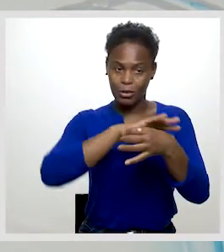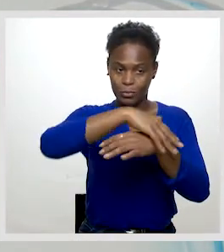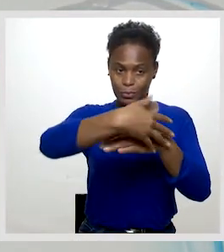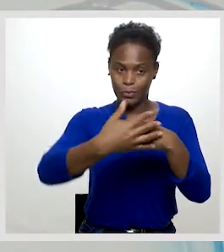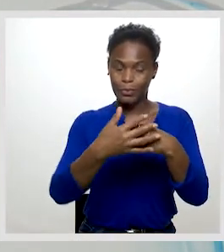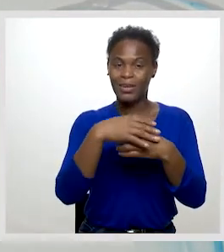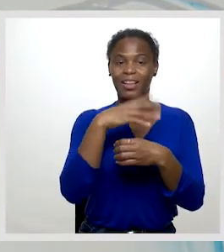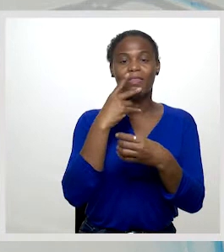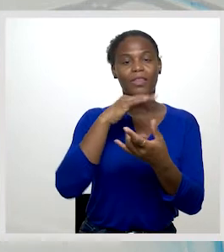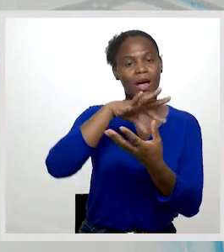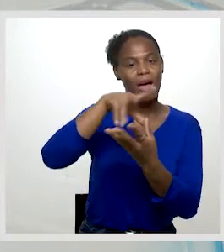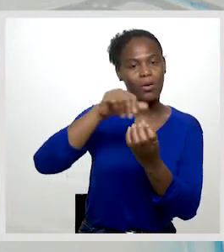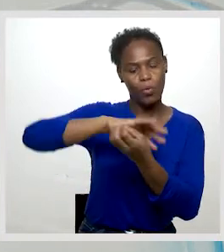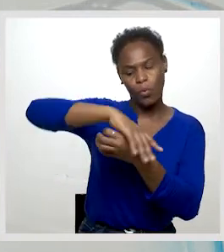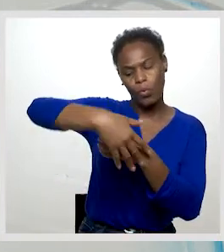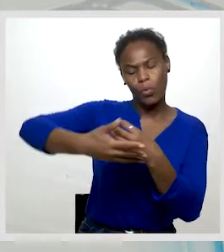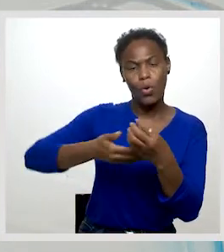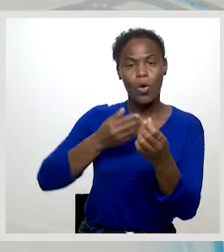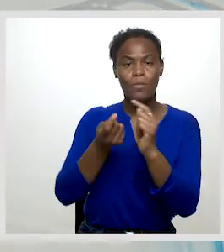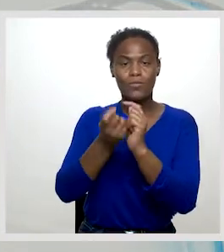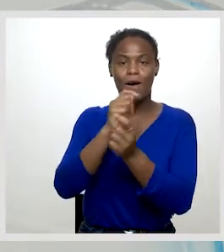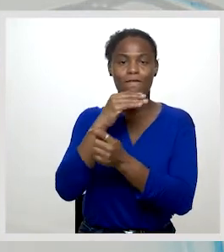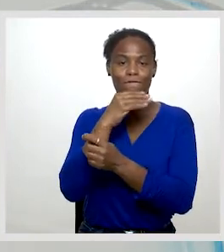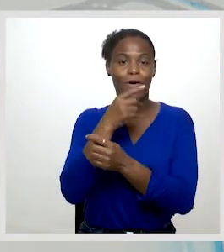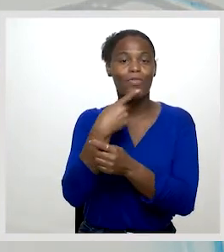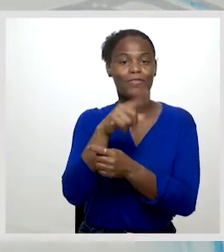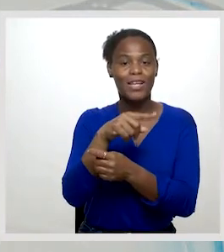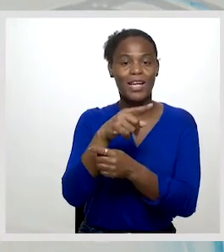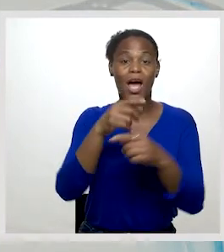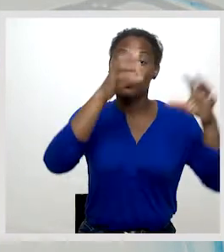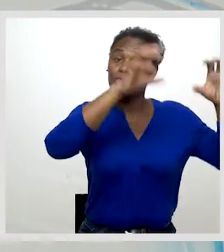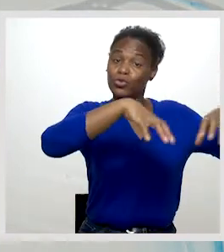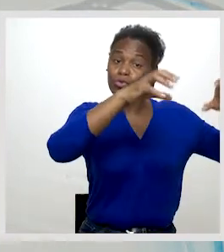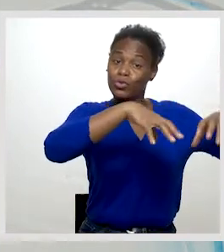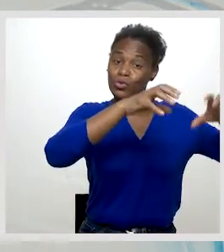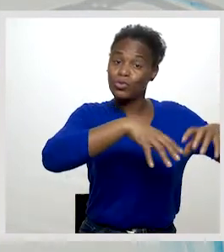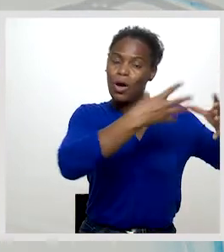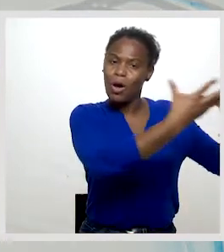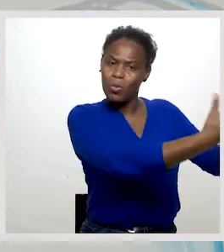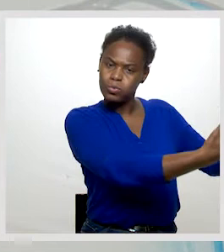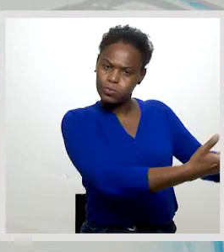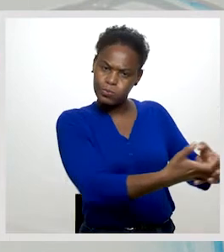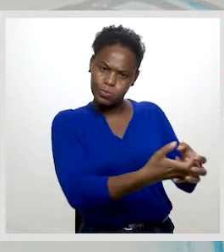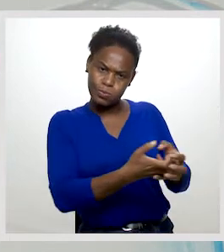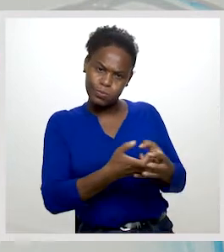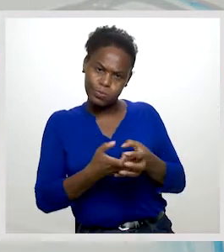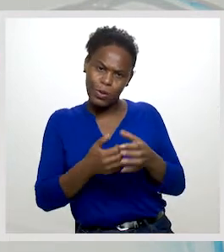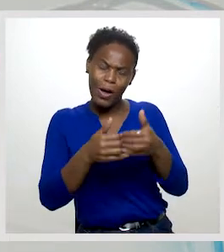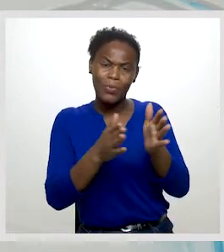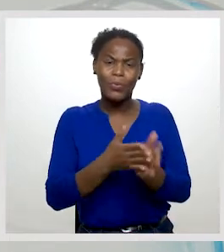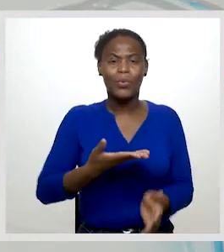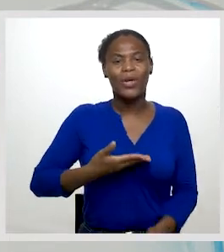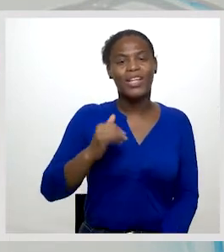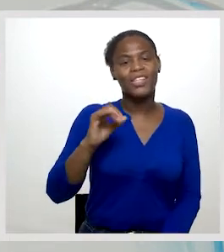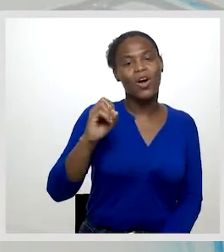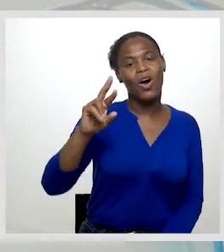a arrefecer-se e o que aconteceu? Essas chuvas arrastaram todos os dióxido